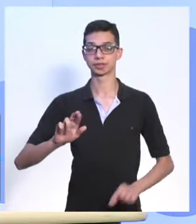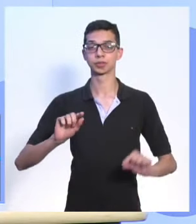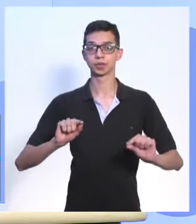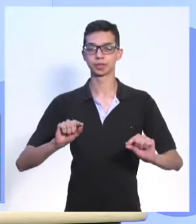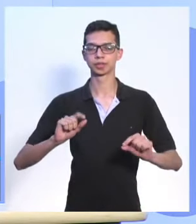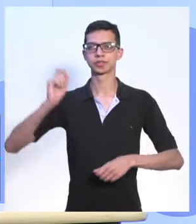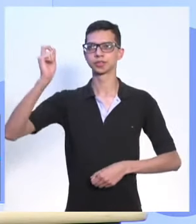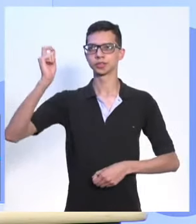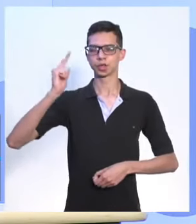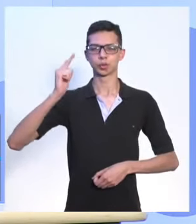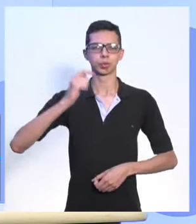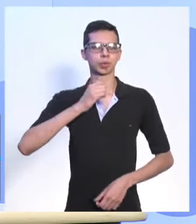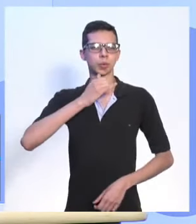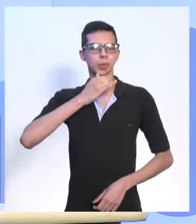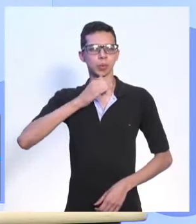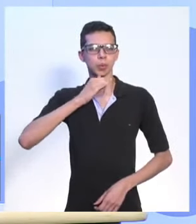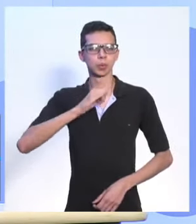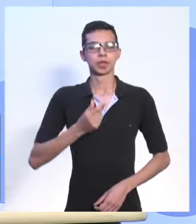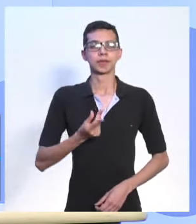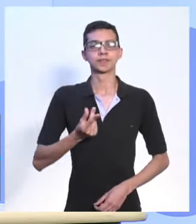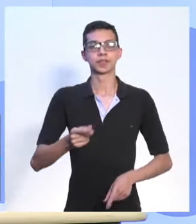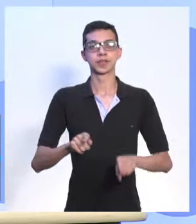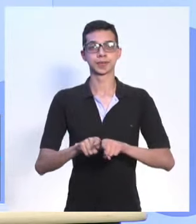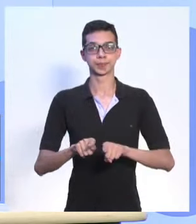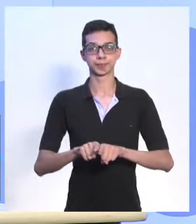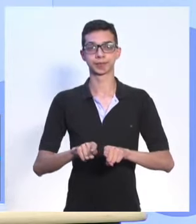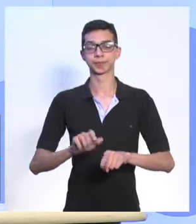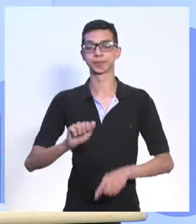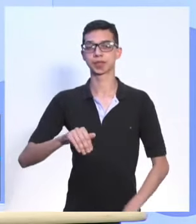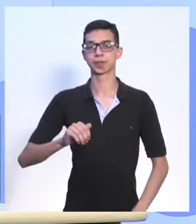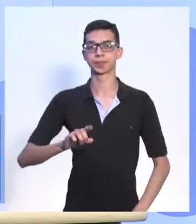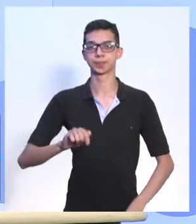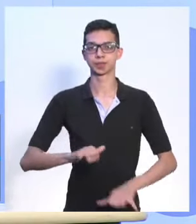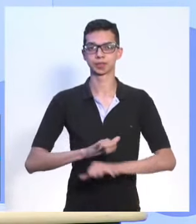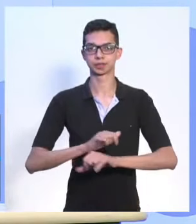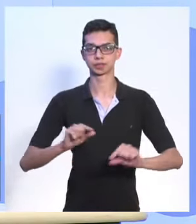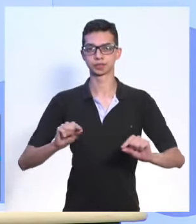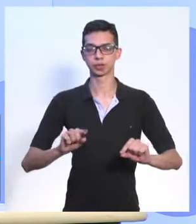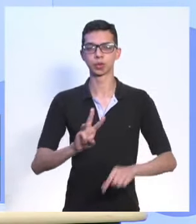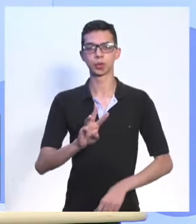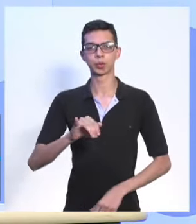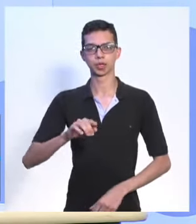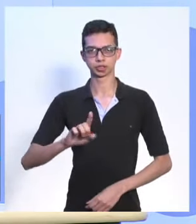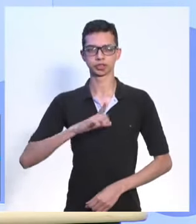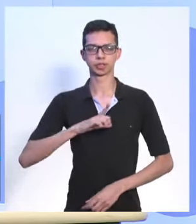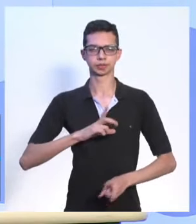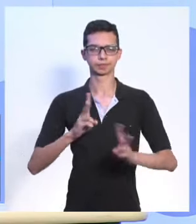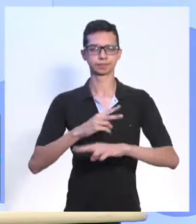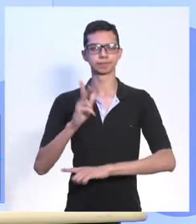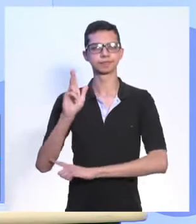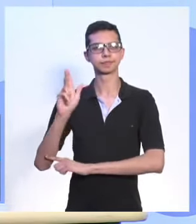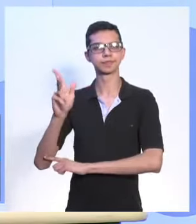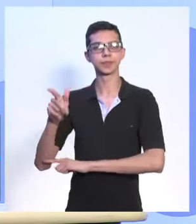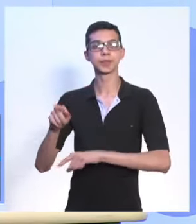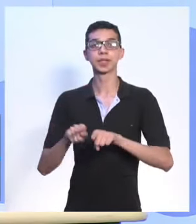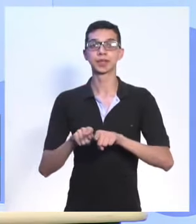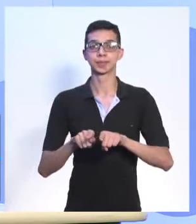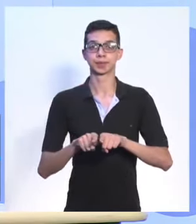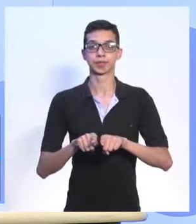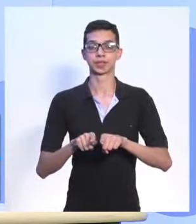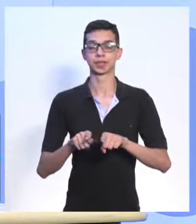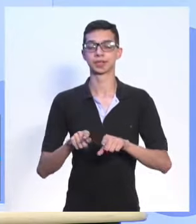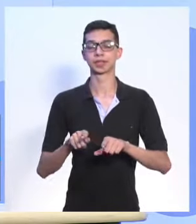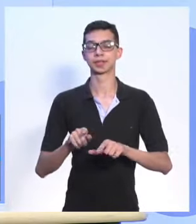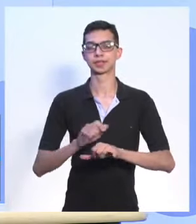E a Amanda falou solar reduction of pollution and carbon taxes. Wind. E ela depois falou que wind is clean